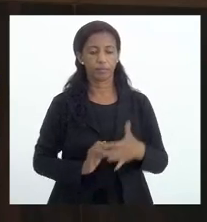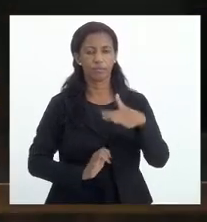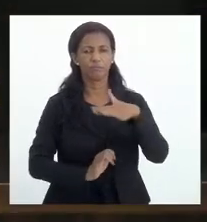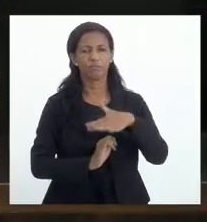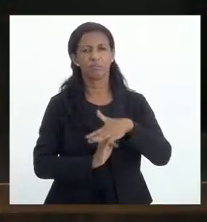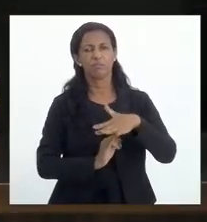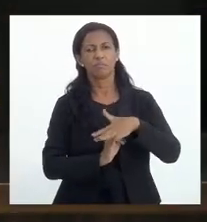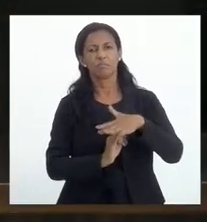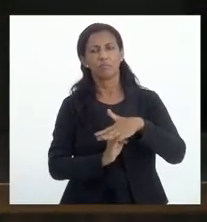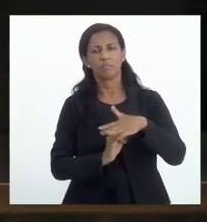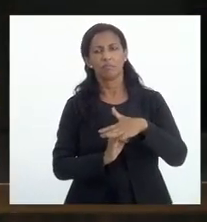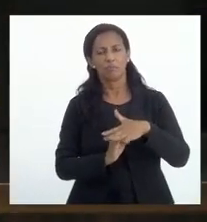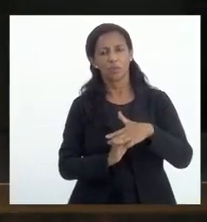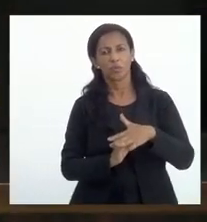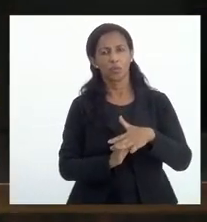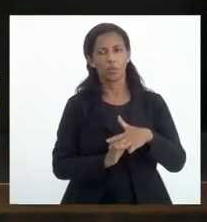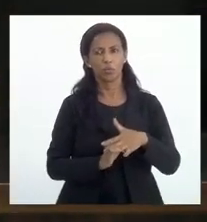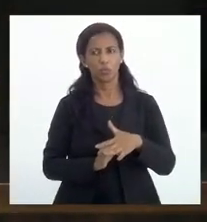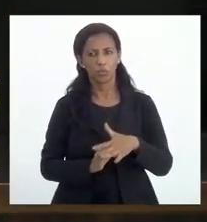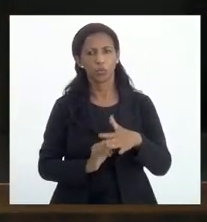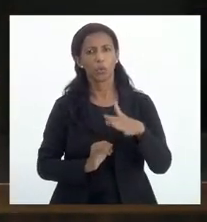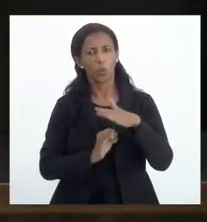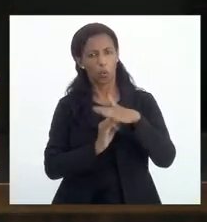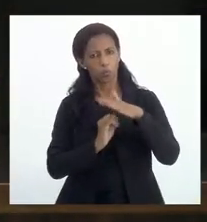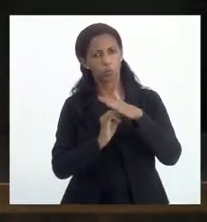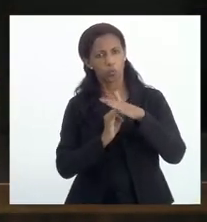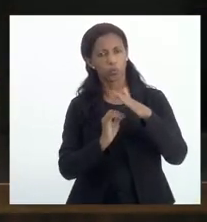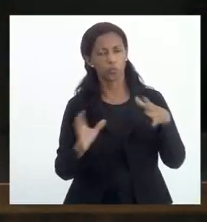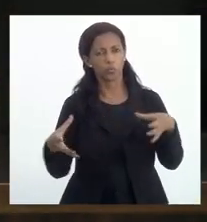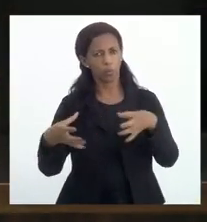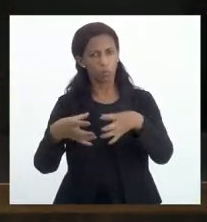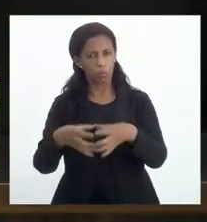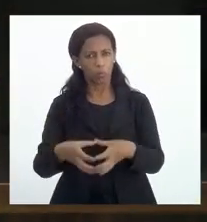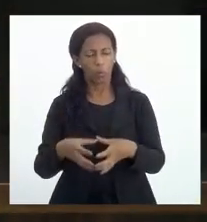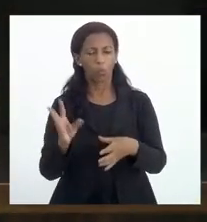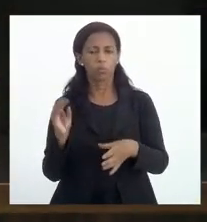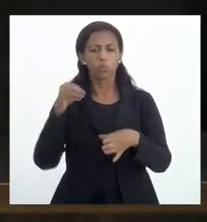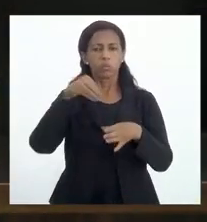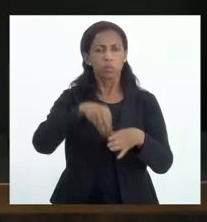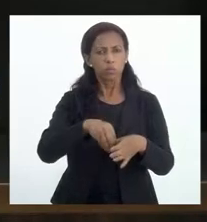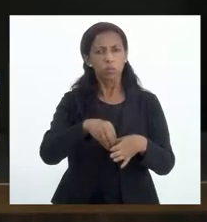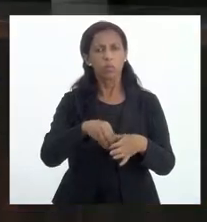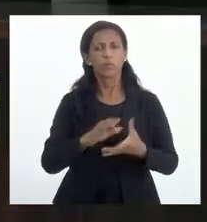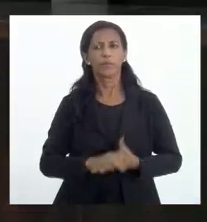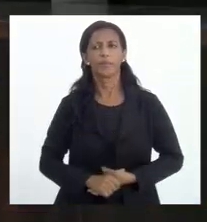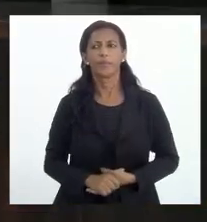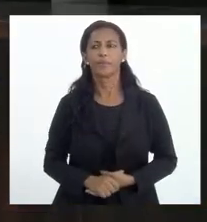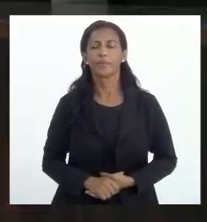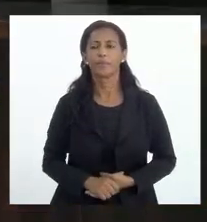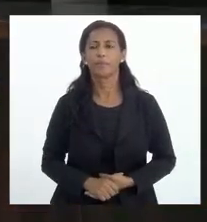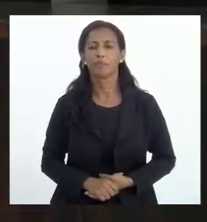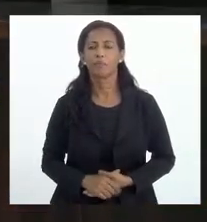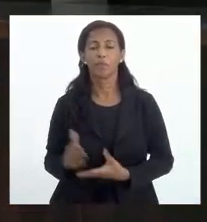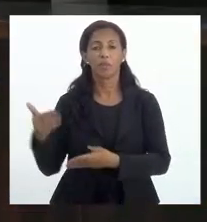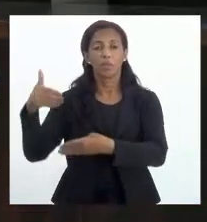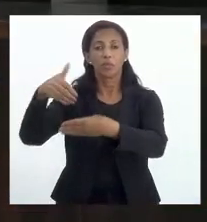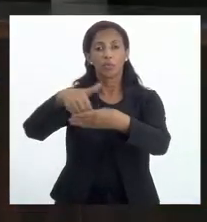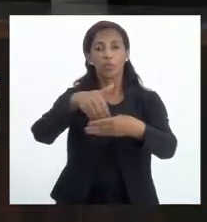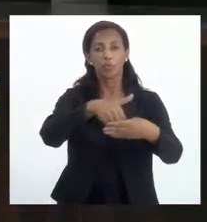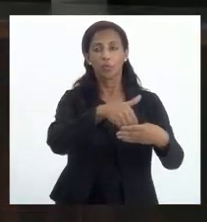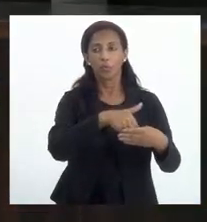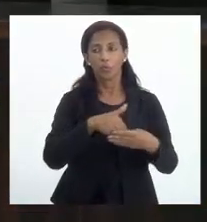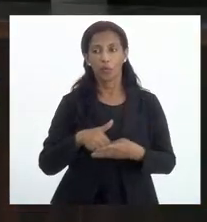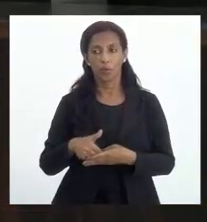instituição consultiva, não deliberativa, colocamos lá em votação,